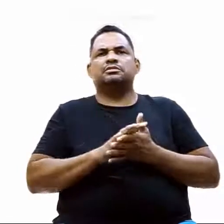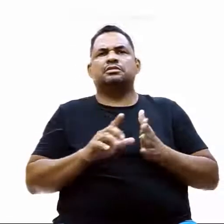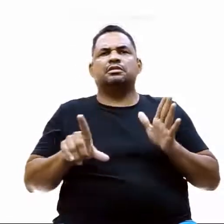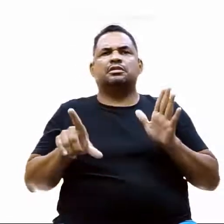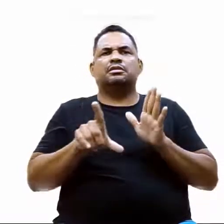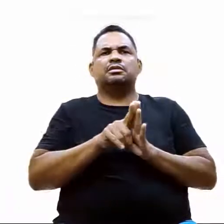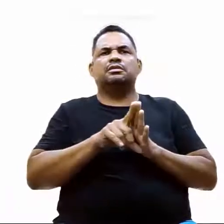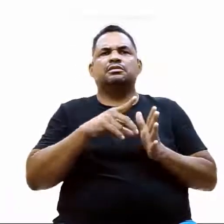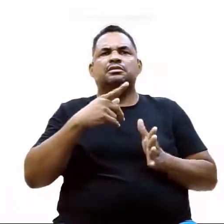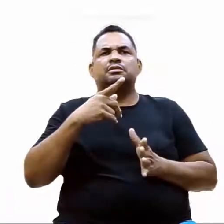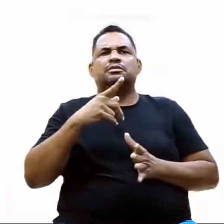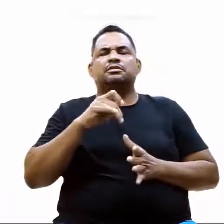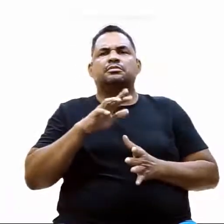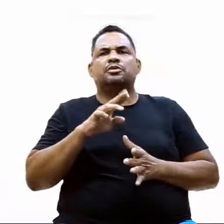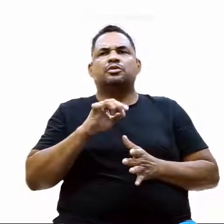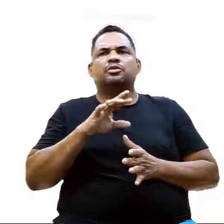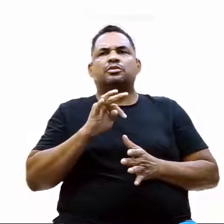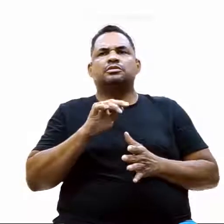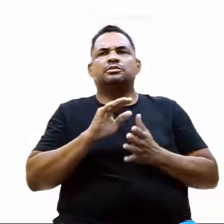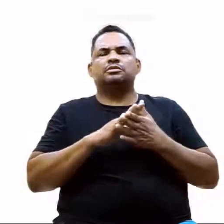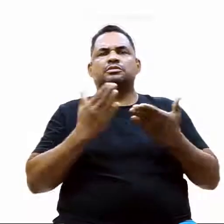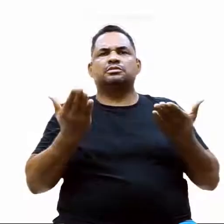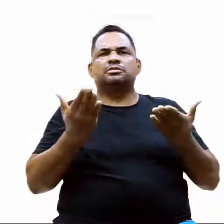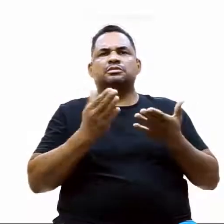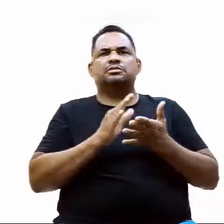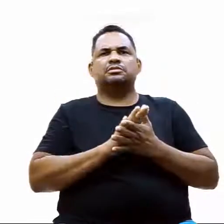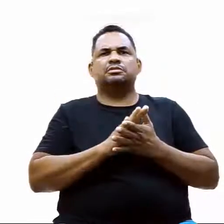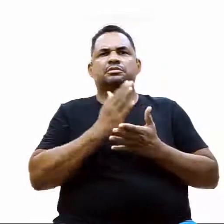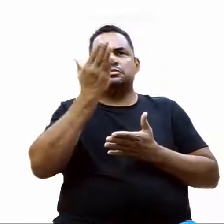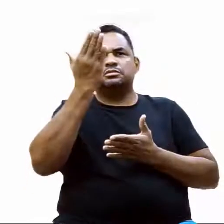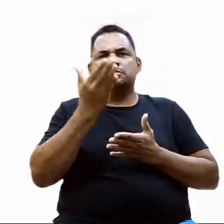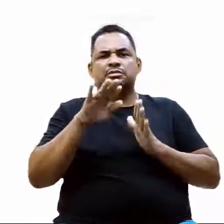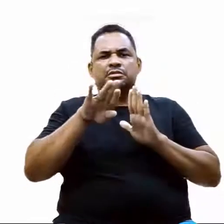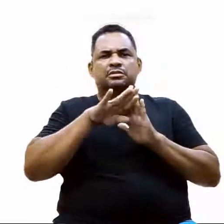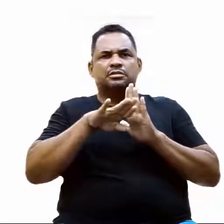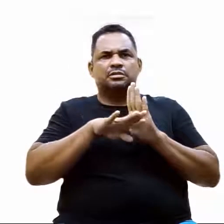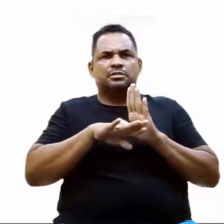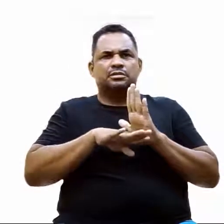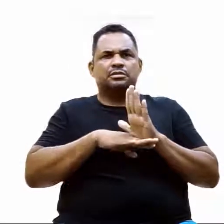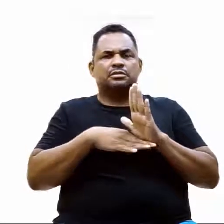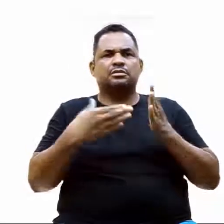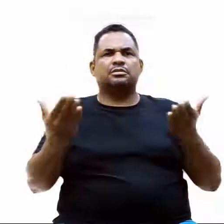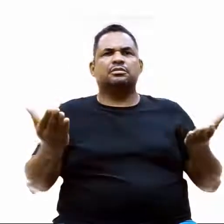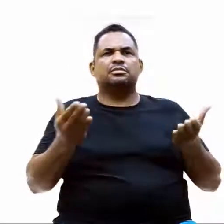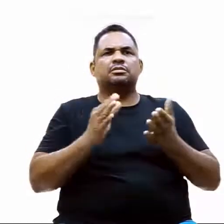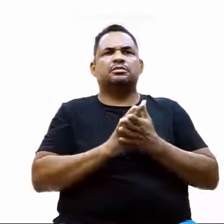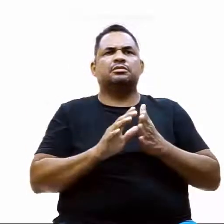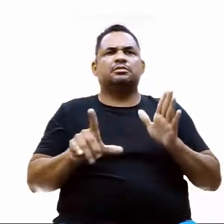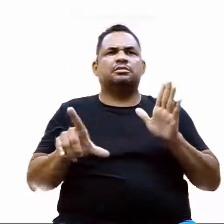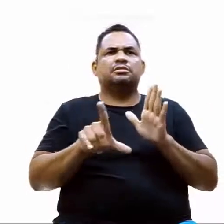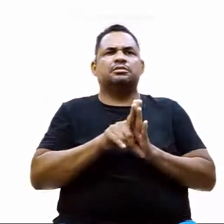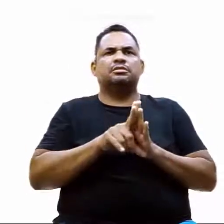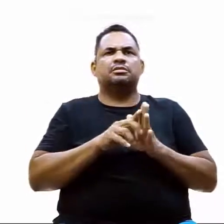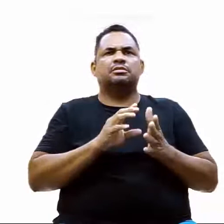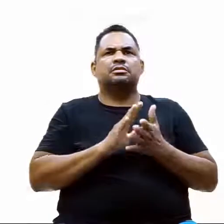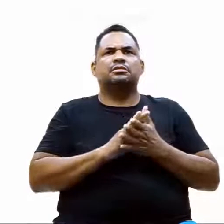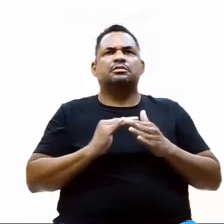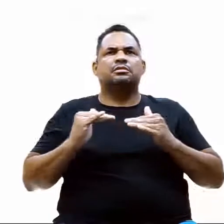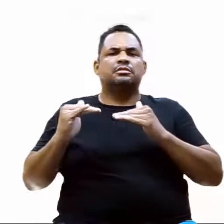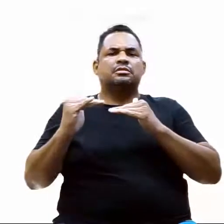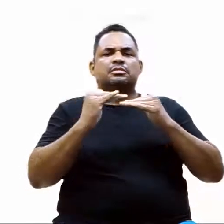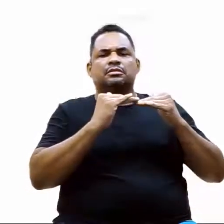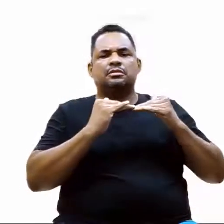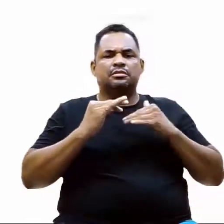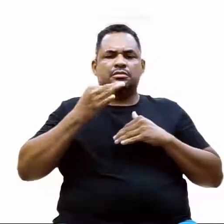lei de Proust? Porque aqui está estabelecendo-se a lei das proporções